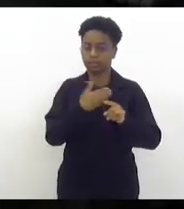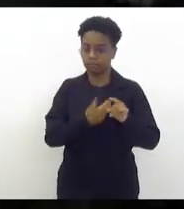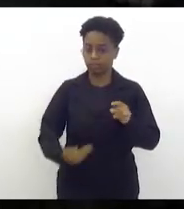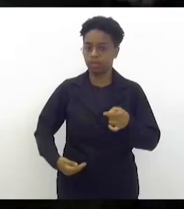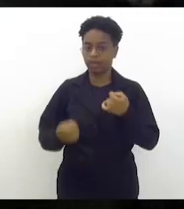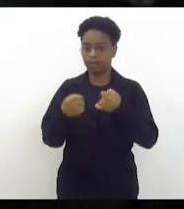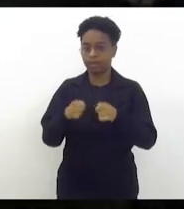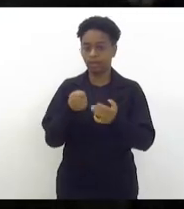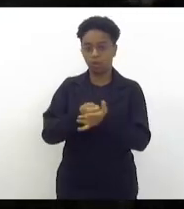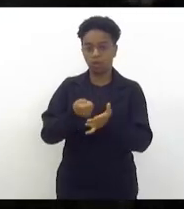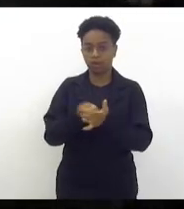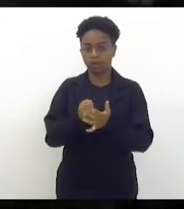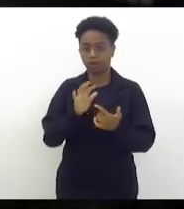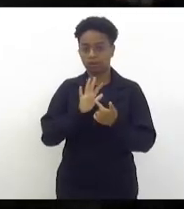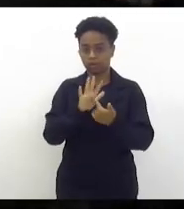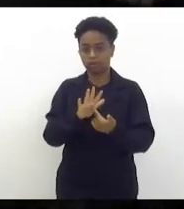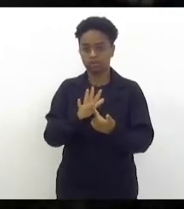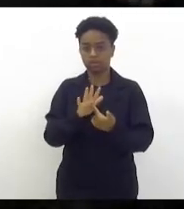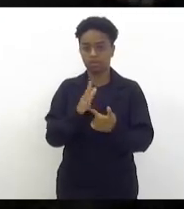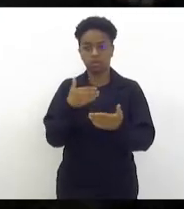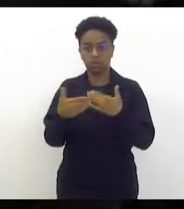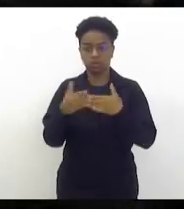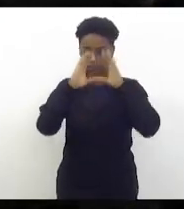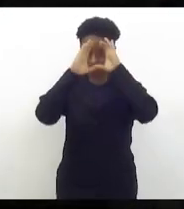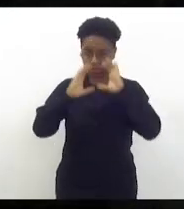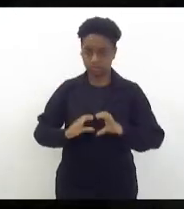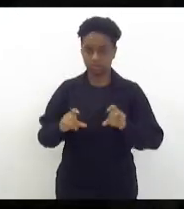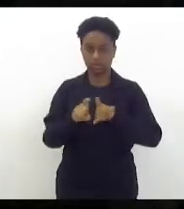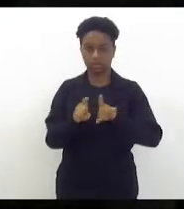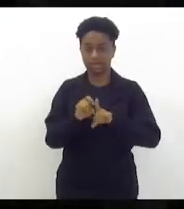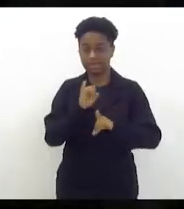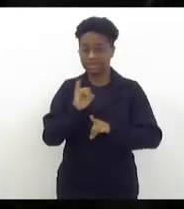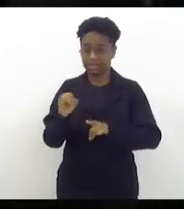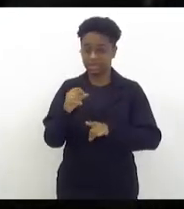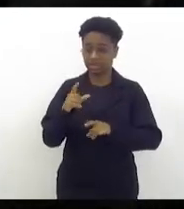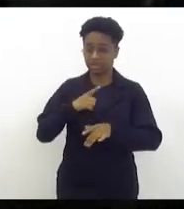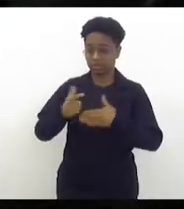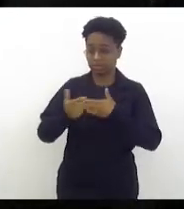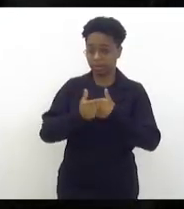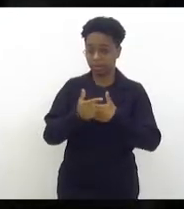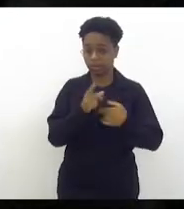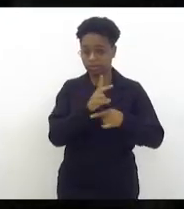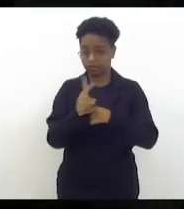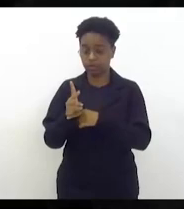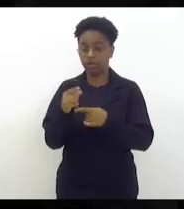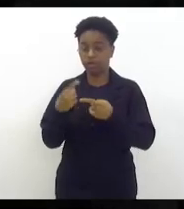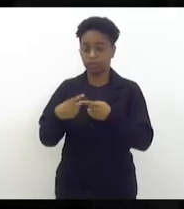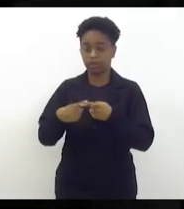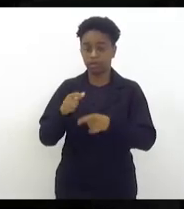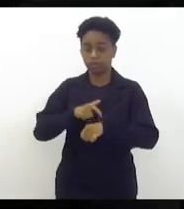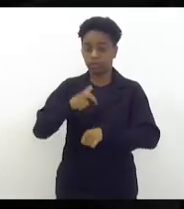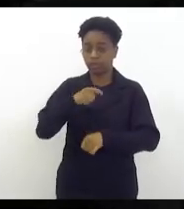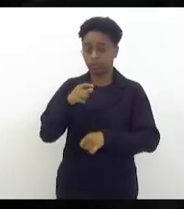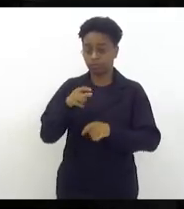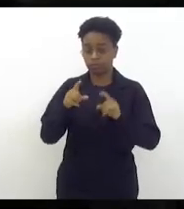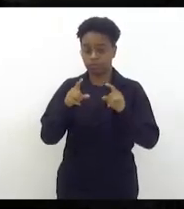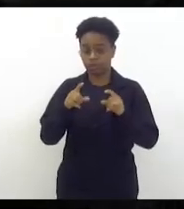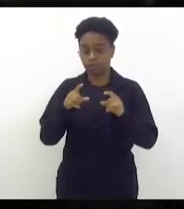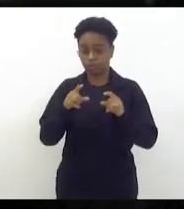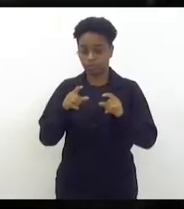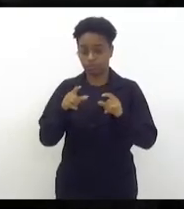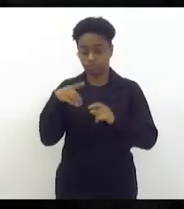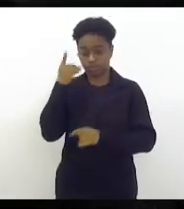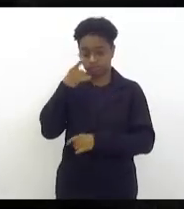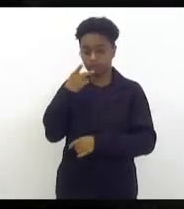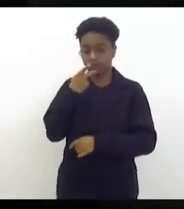cidadão, sobretudo para quem o dever de fiscalizar. A partir do momento que um deputado indaga e manda, determina, obriga o servidor a se identificar